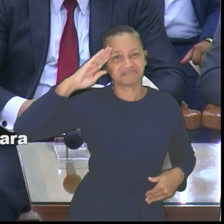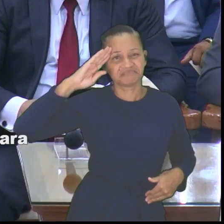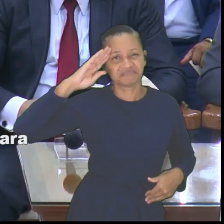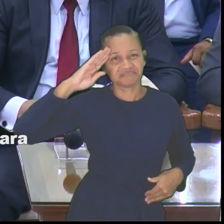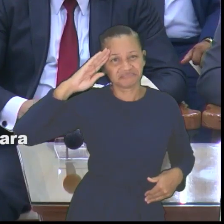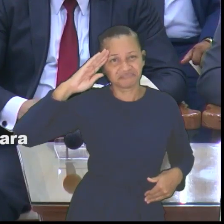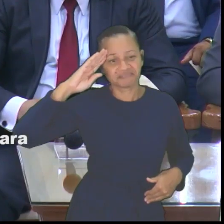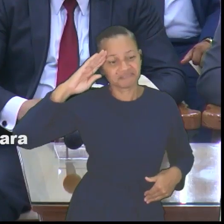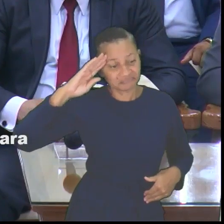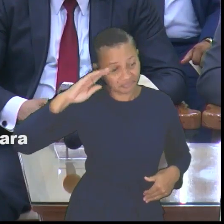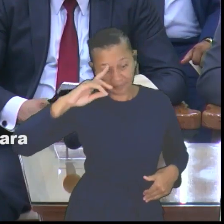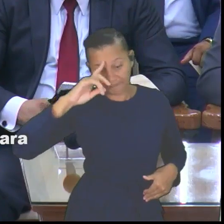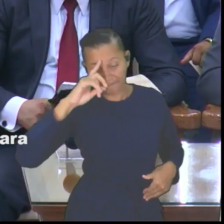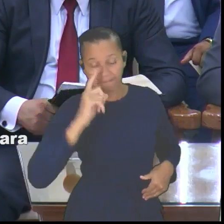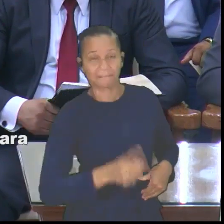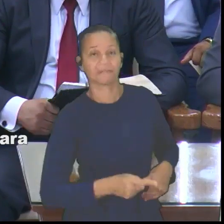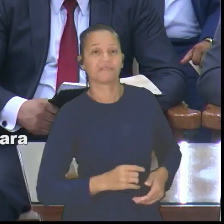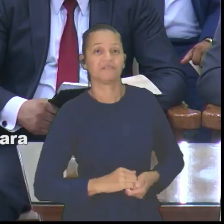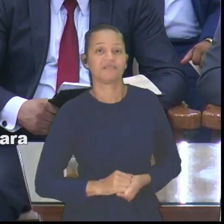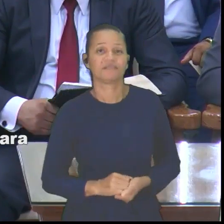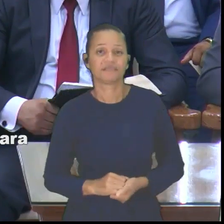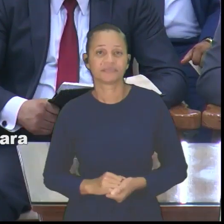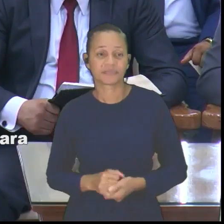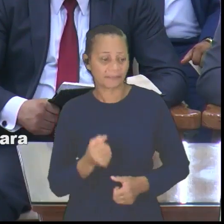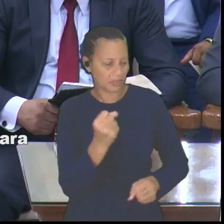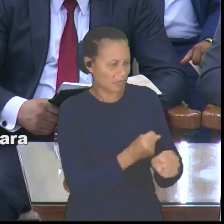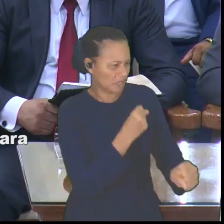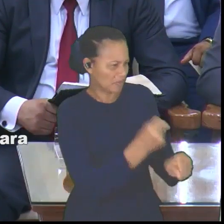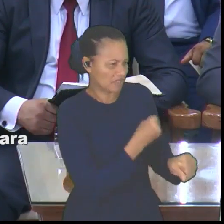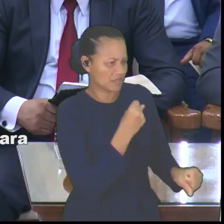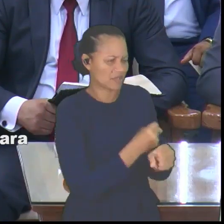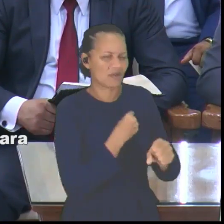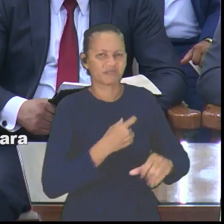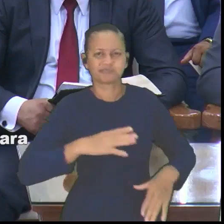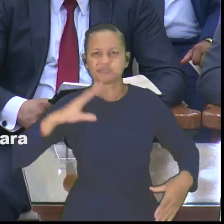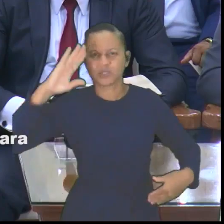Mandou justiçar, e quando você vai olhar, mandou matar os guardas.